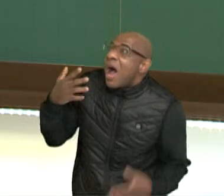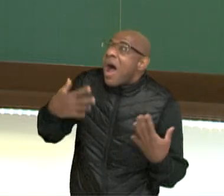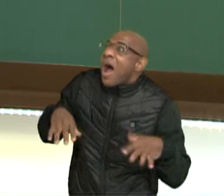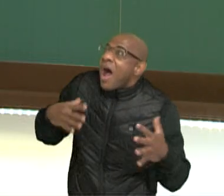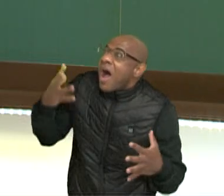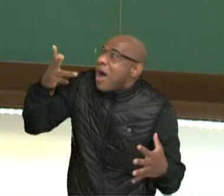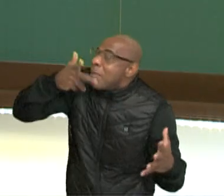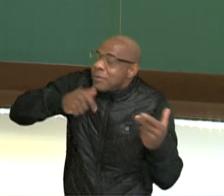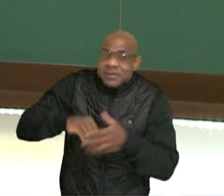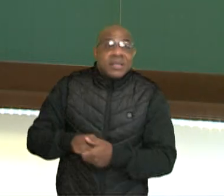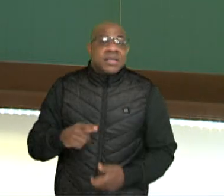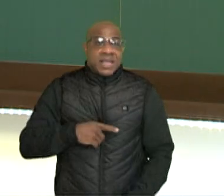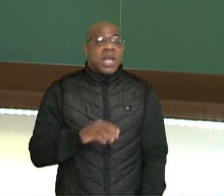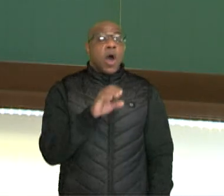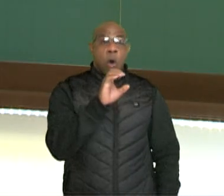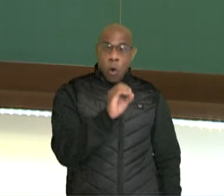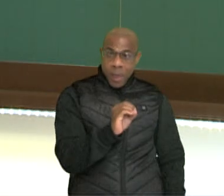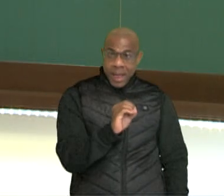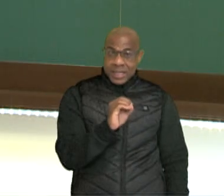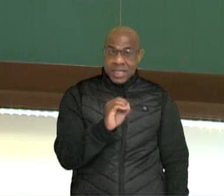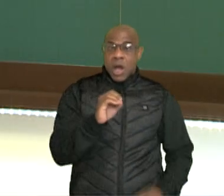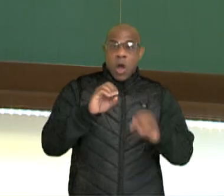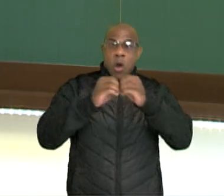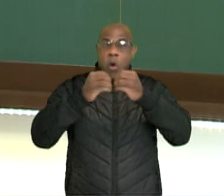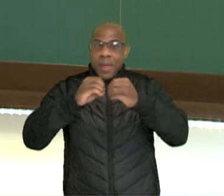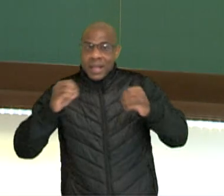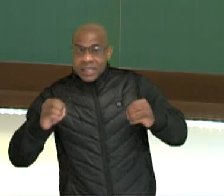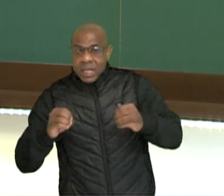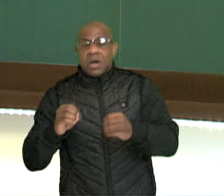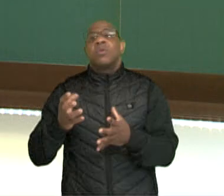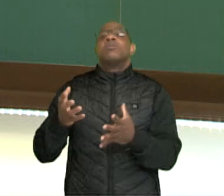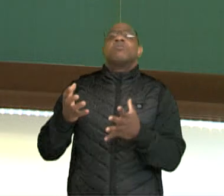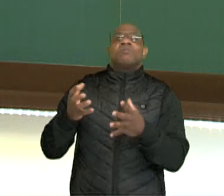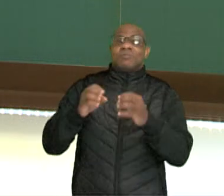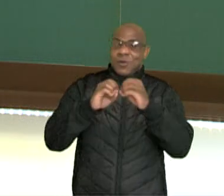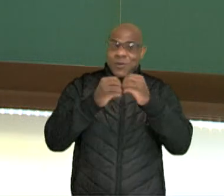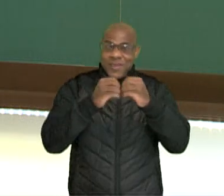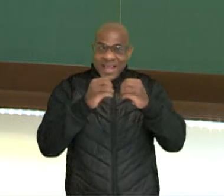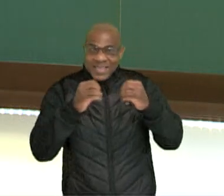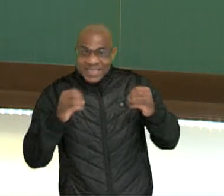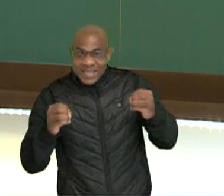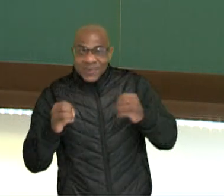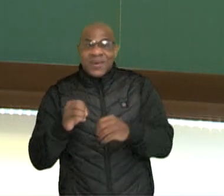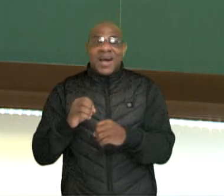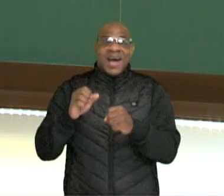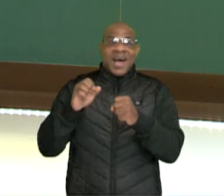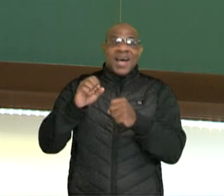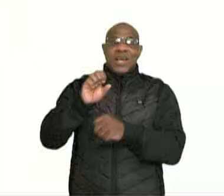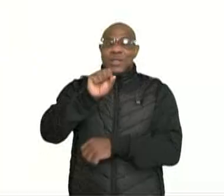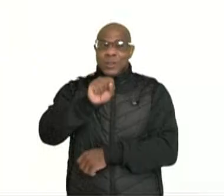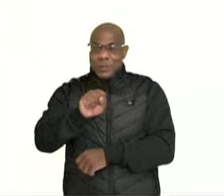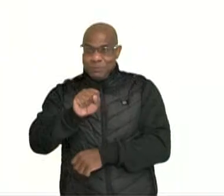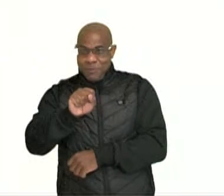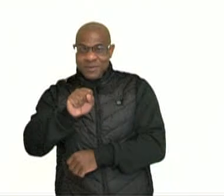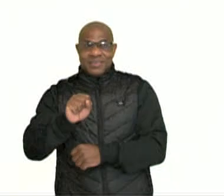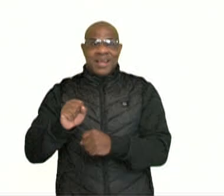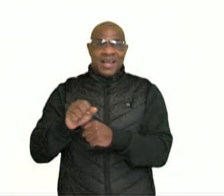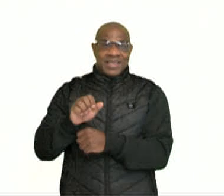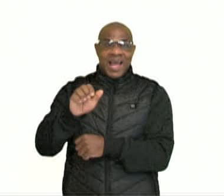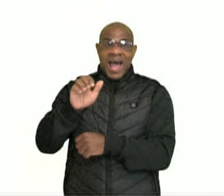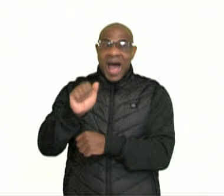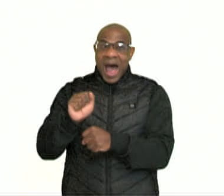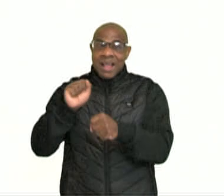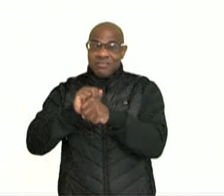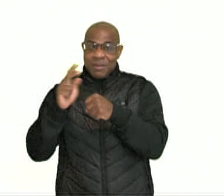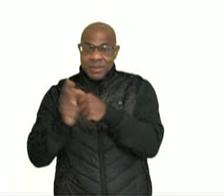temos uma oração subordinada, adverbial, causal. A oração de tal